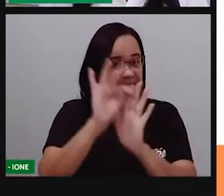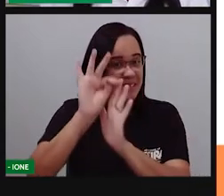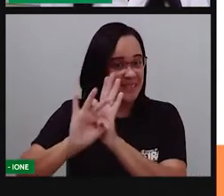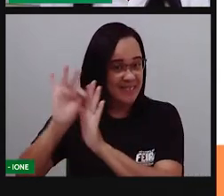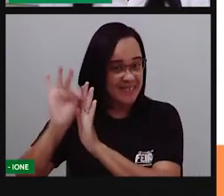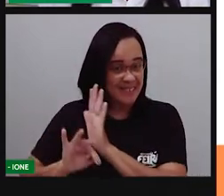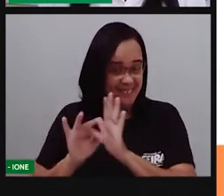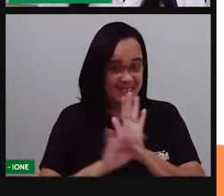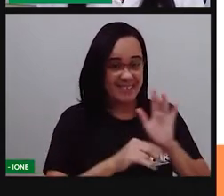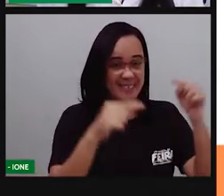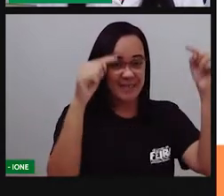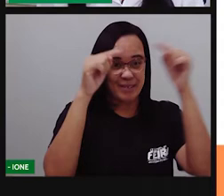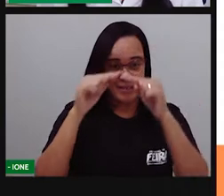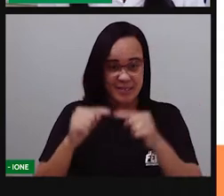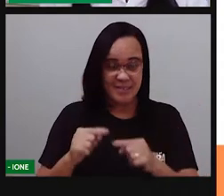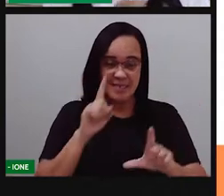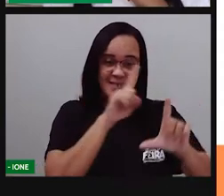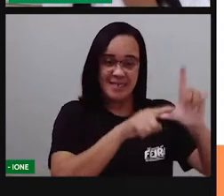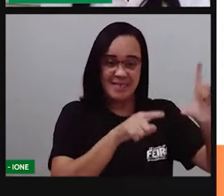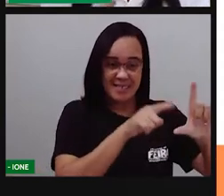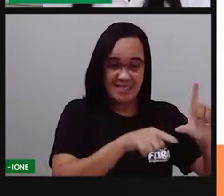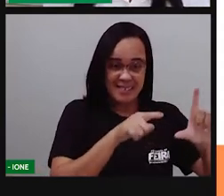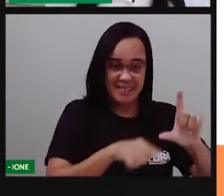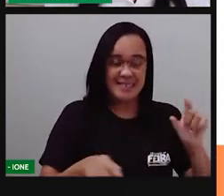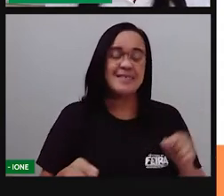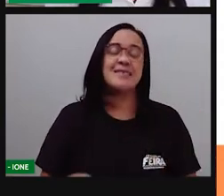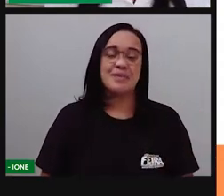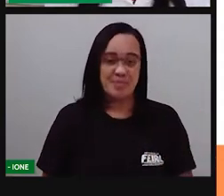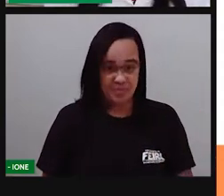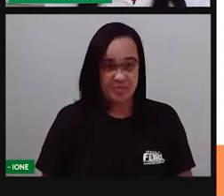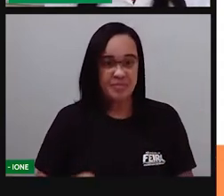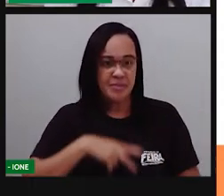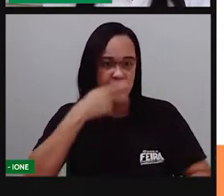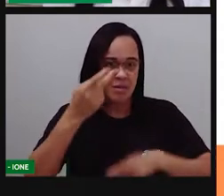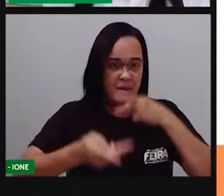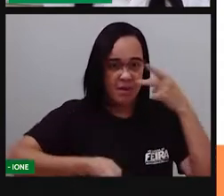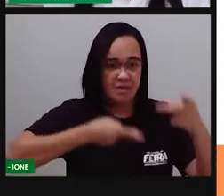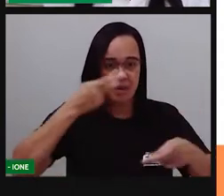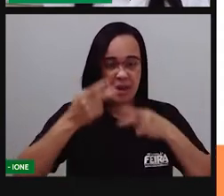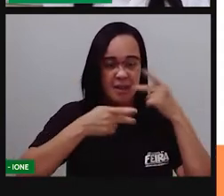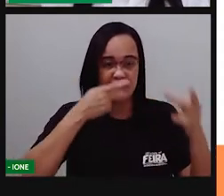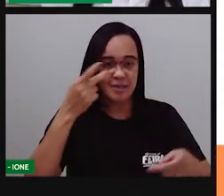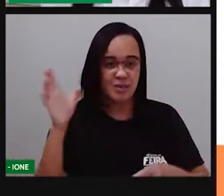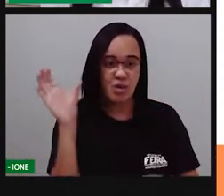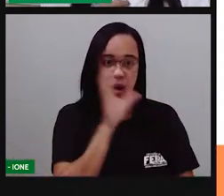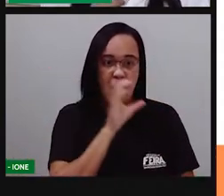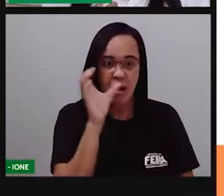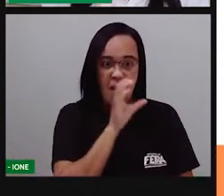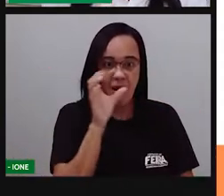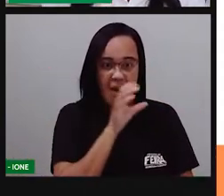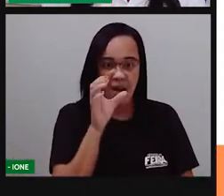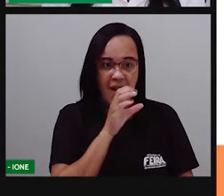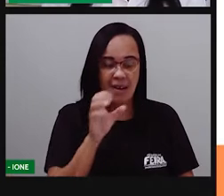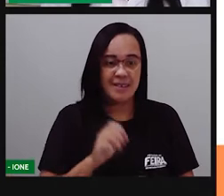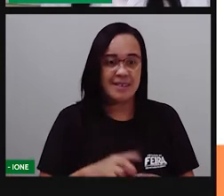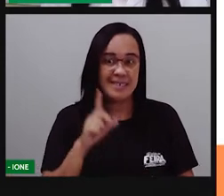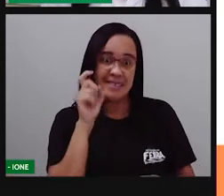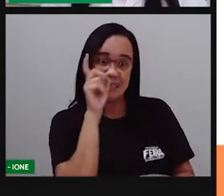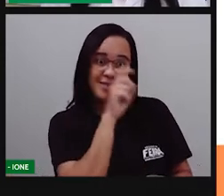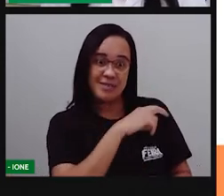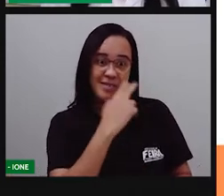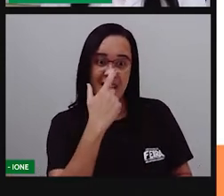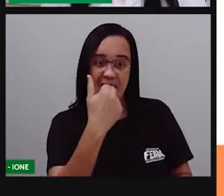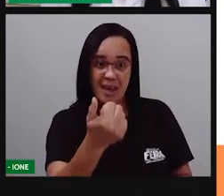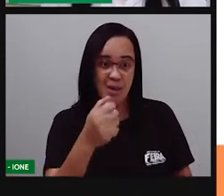combinação de letras com sons parecidos e quando a gente vai recitando ali rápido vai travando